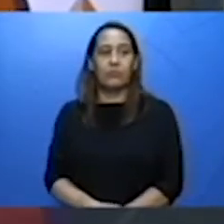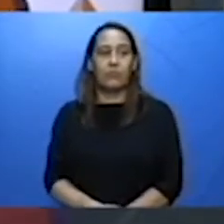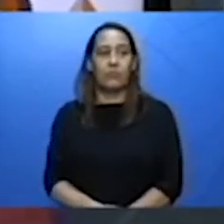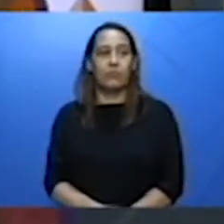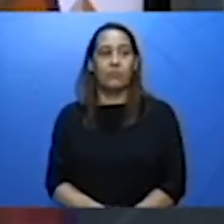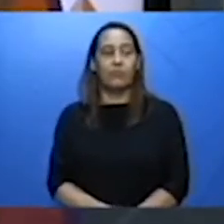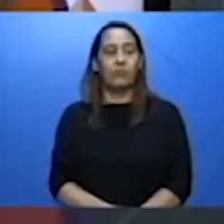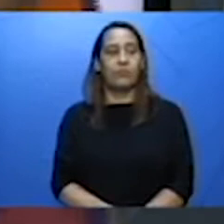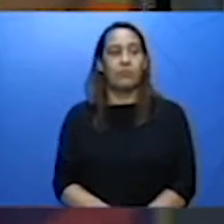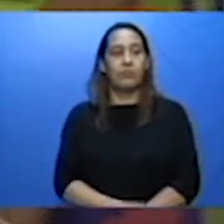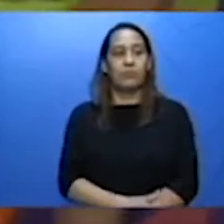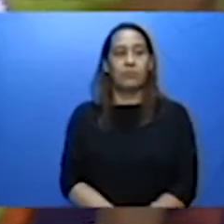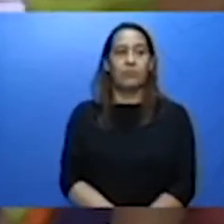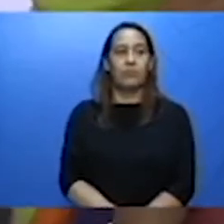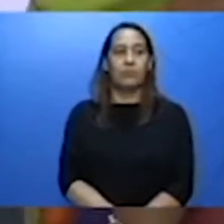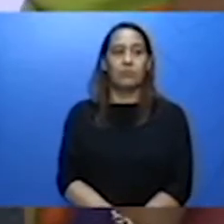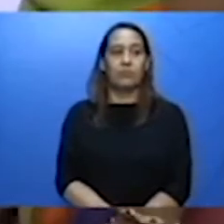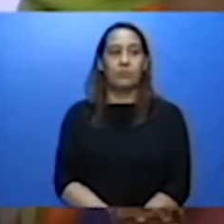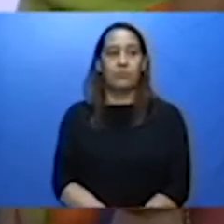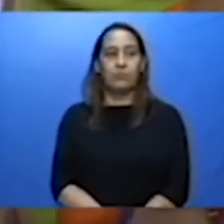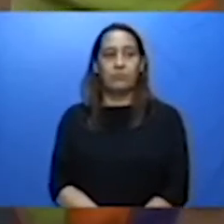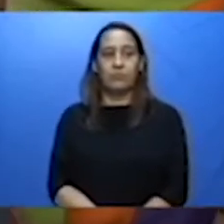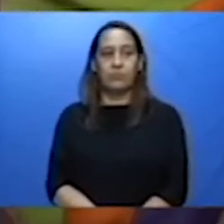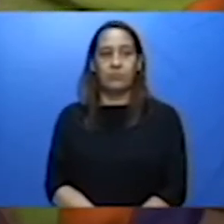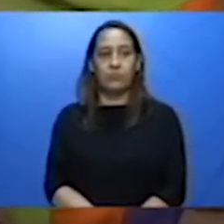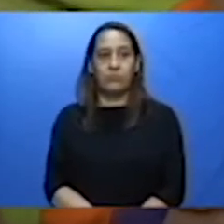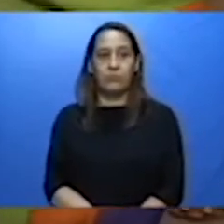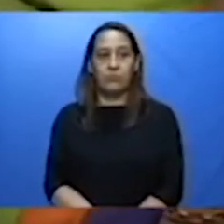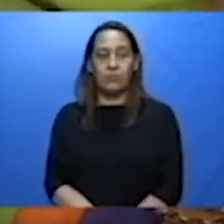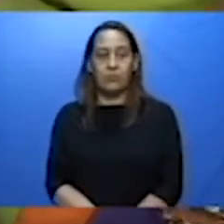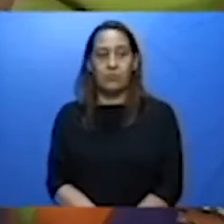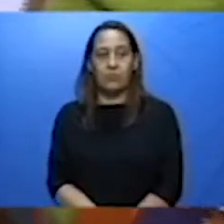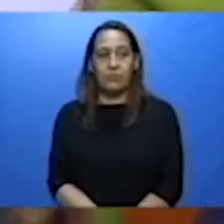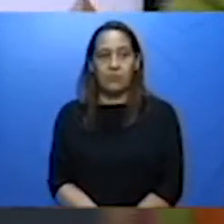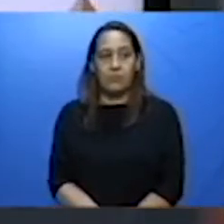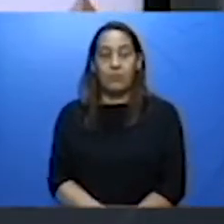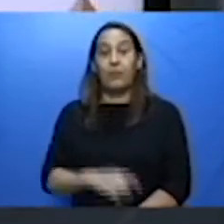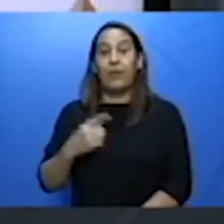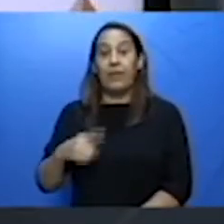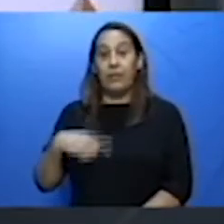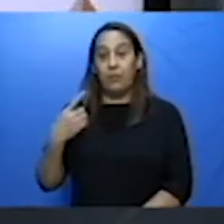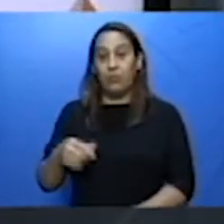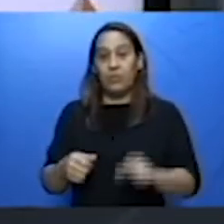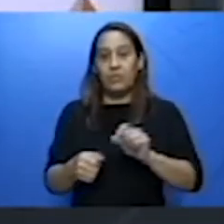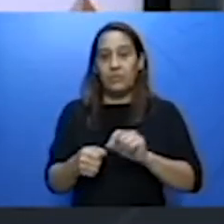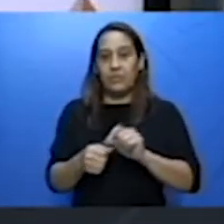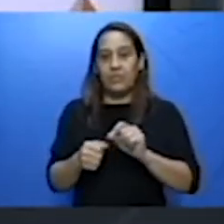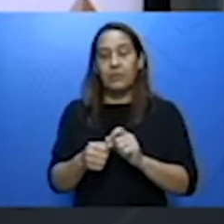Um tempinho para vocês, para a gente fazer aquele rapidinho agora.